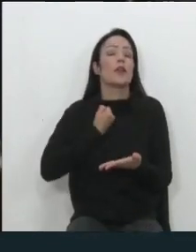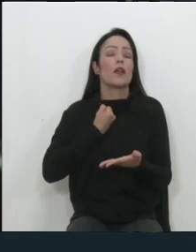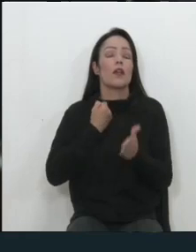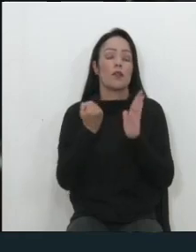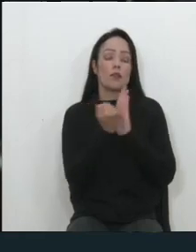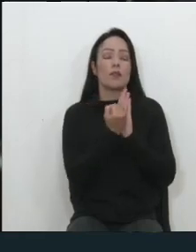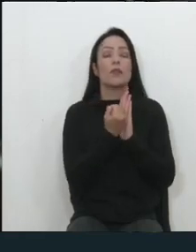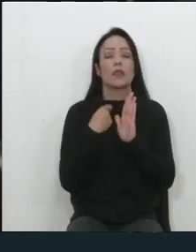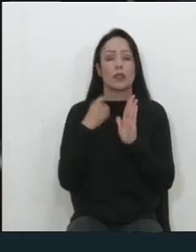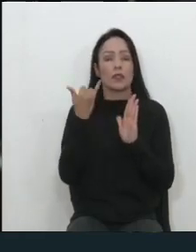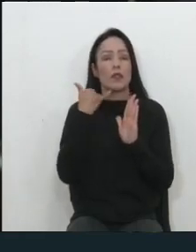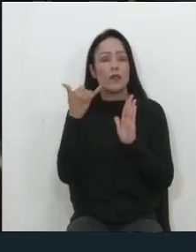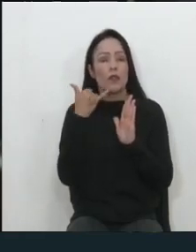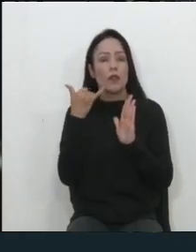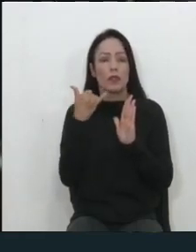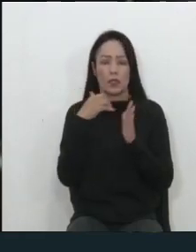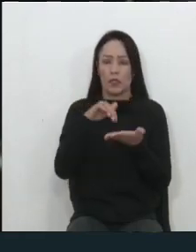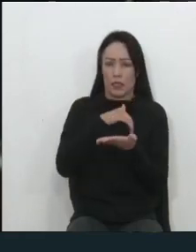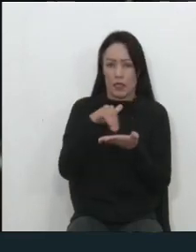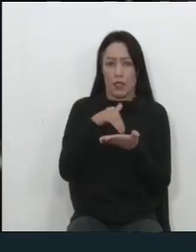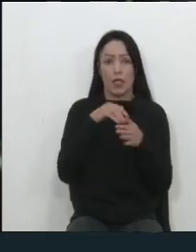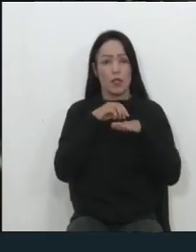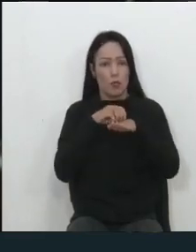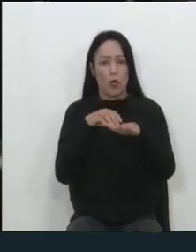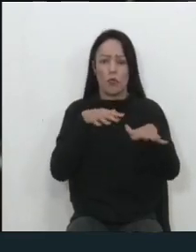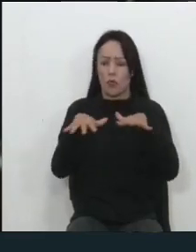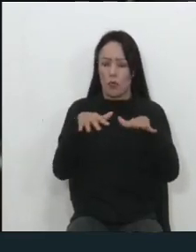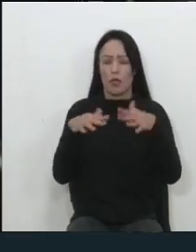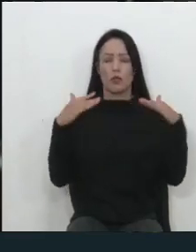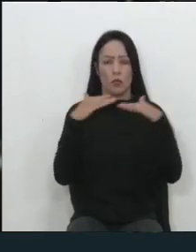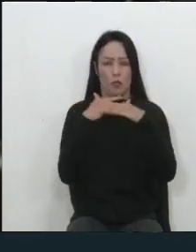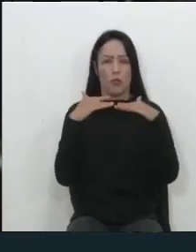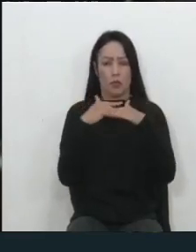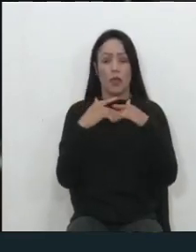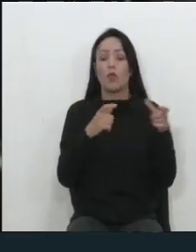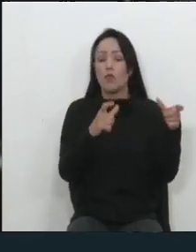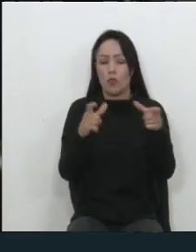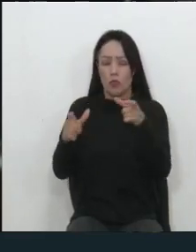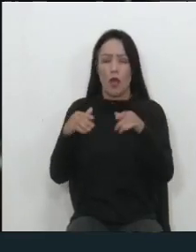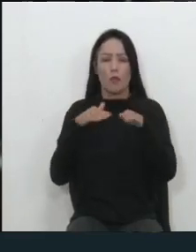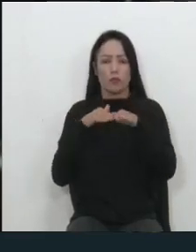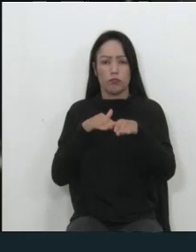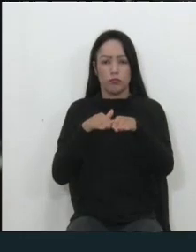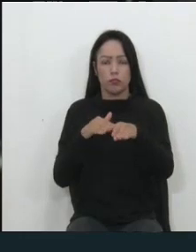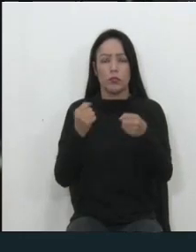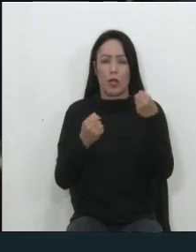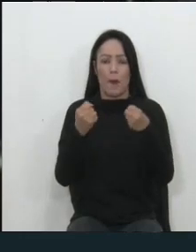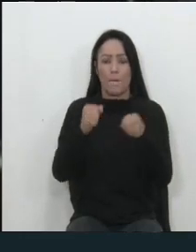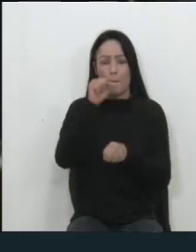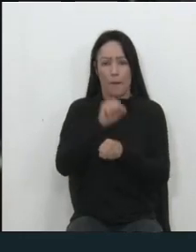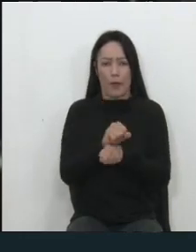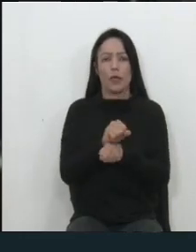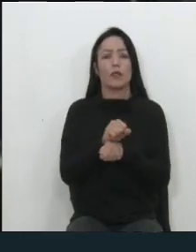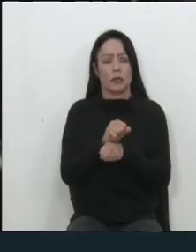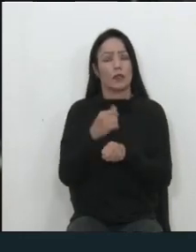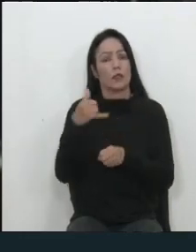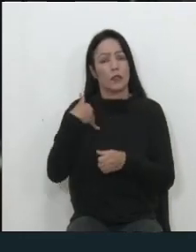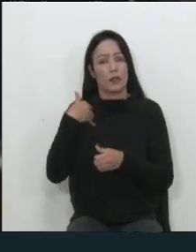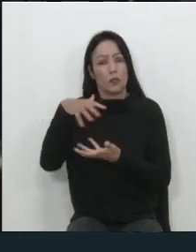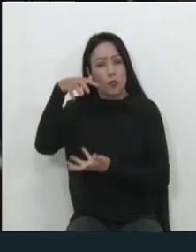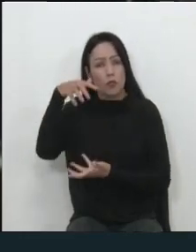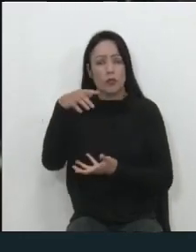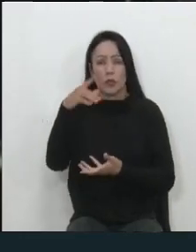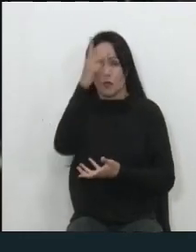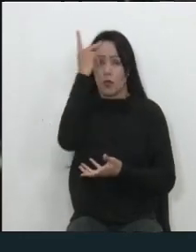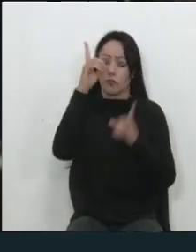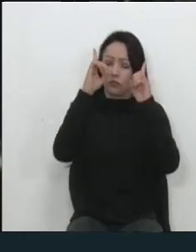Secretaria de Transportes e Mobilidade Urbana nas vagas de estacionamento demarcadas aí para idosos e pessoas com deficiência. Provavelmente o vereador quer que, se houver